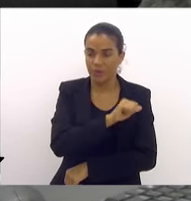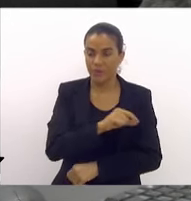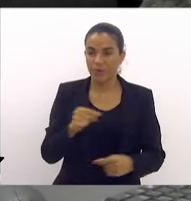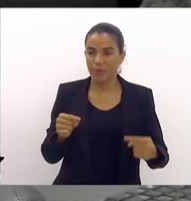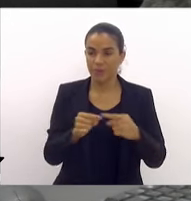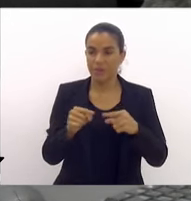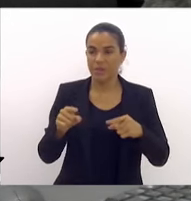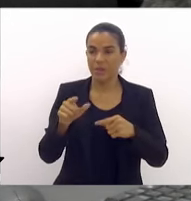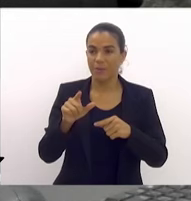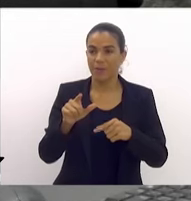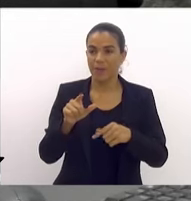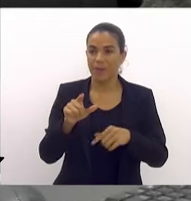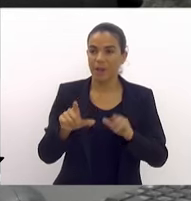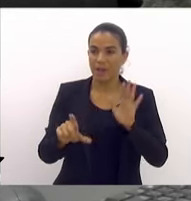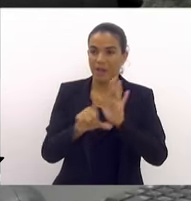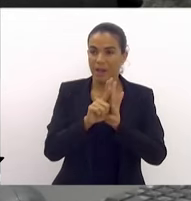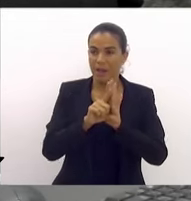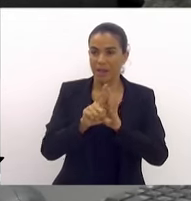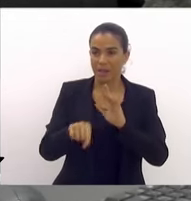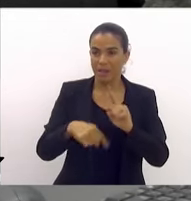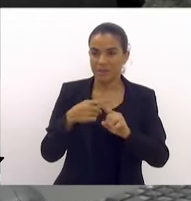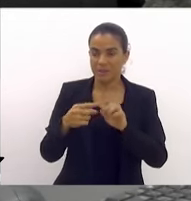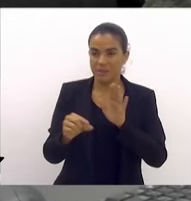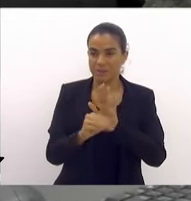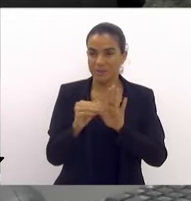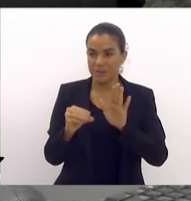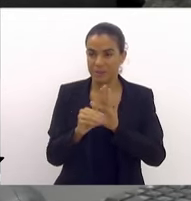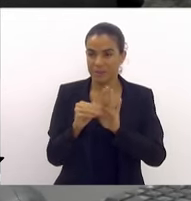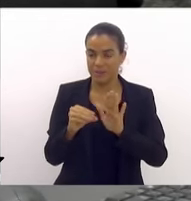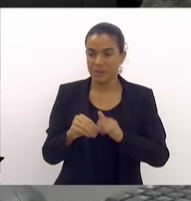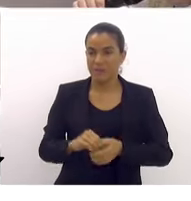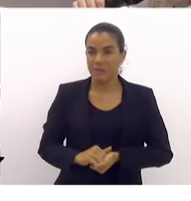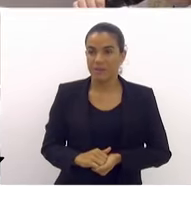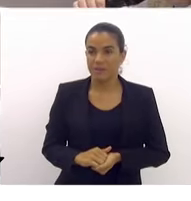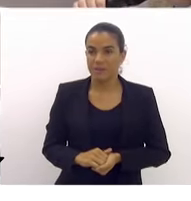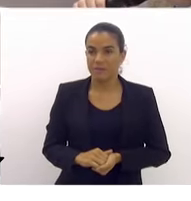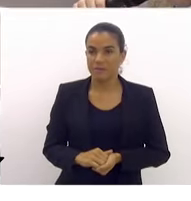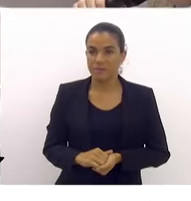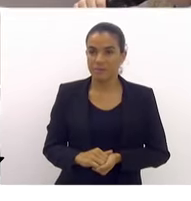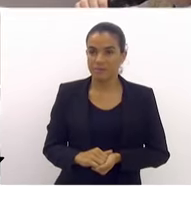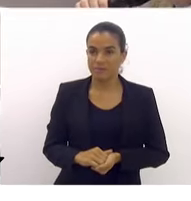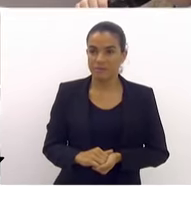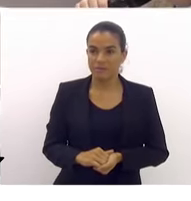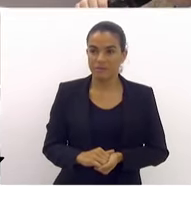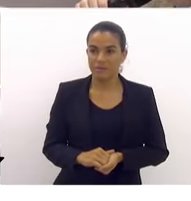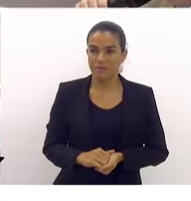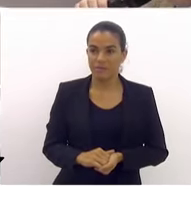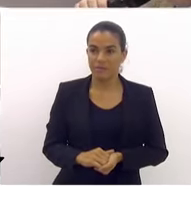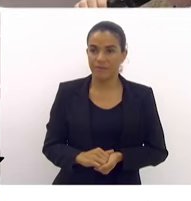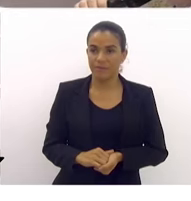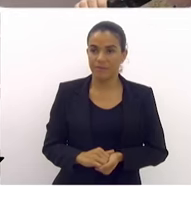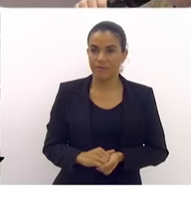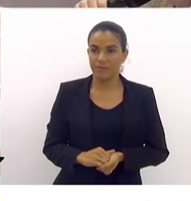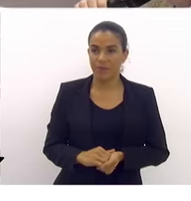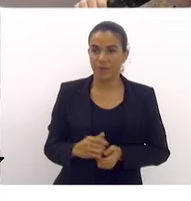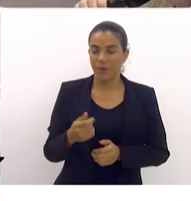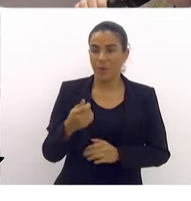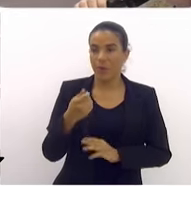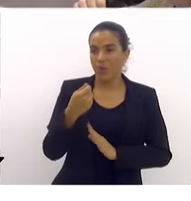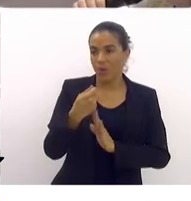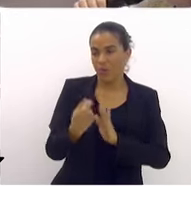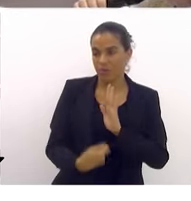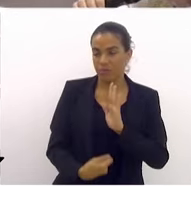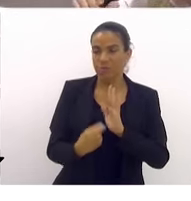legalidade com emenda. Em discussão. Não, só para dizer, como autor do coautor do código que ele